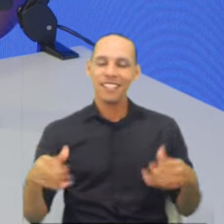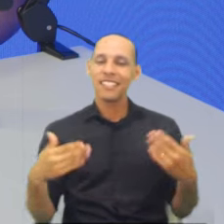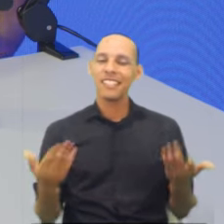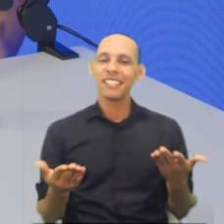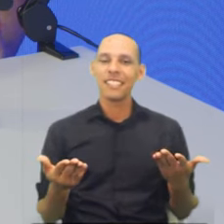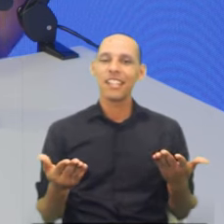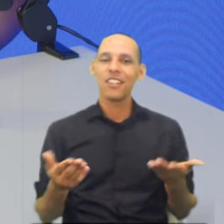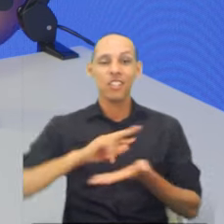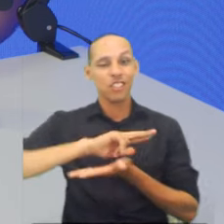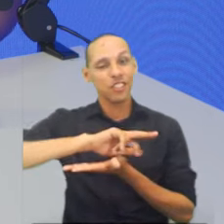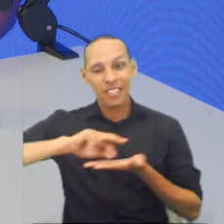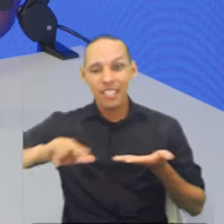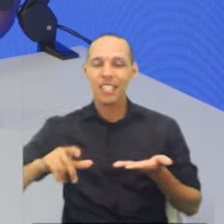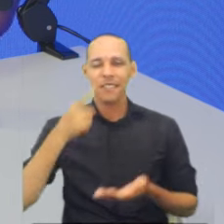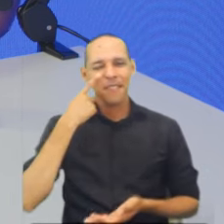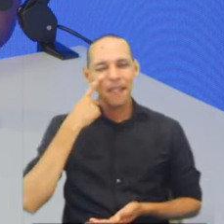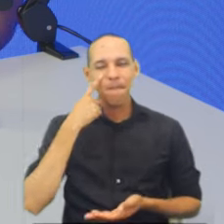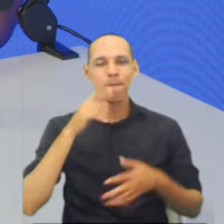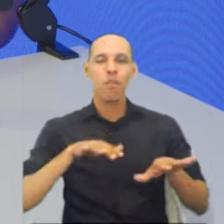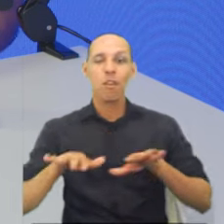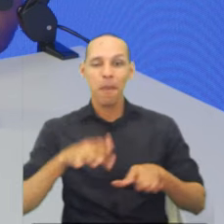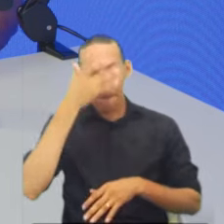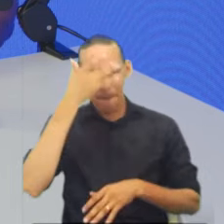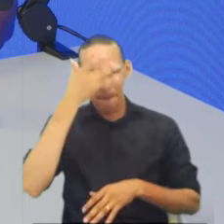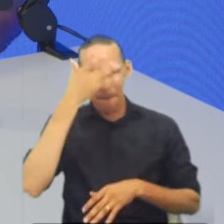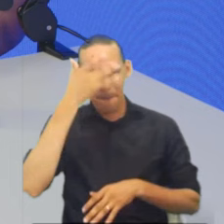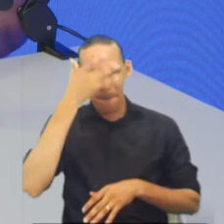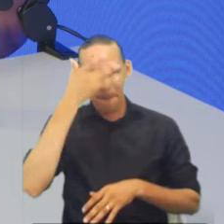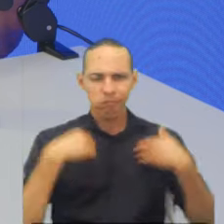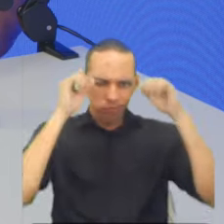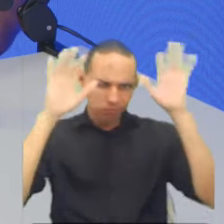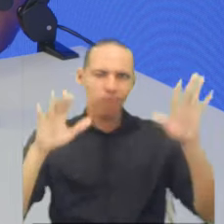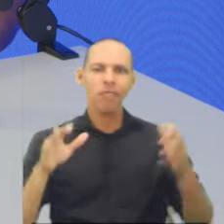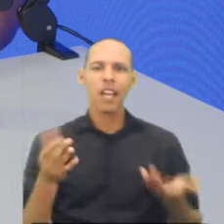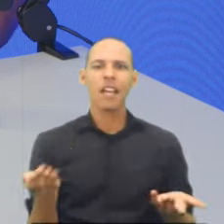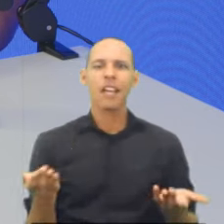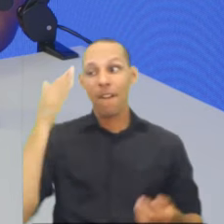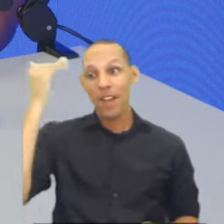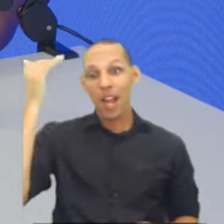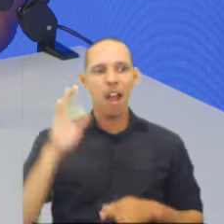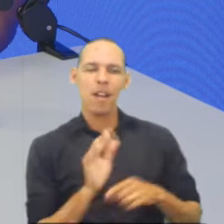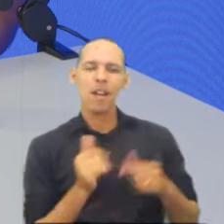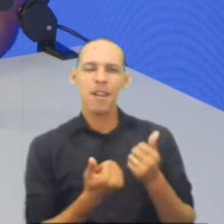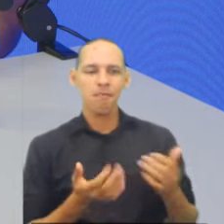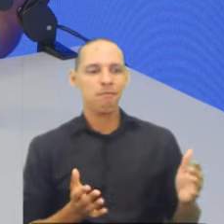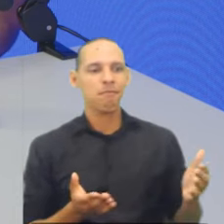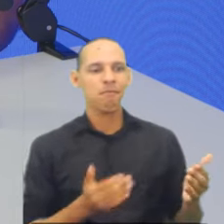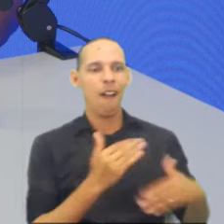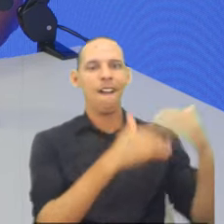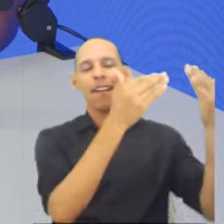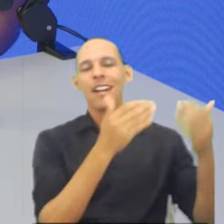a a diversidade das deficiên então você vê movimentos por exemplo das pessoas autistas que T apoio de celebridades avançar